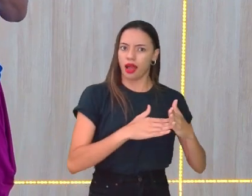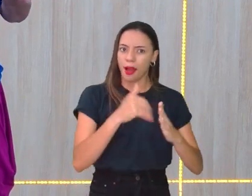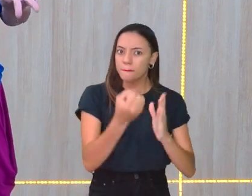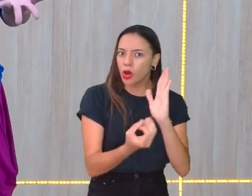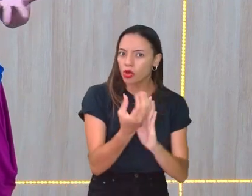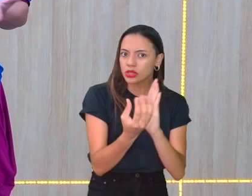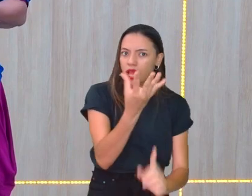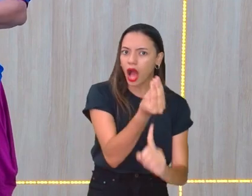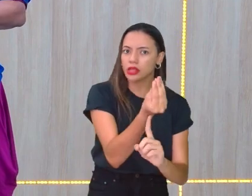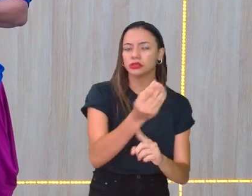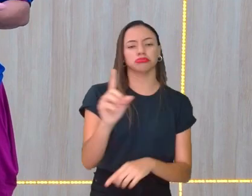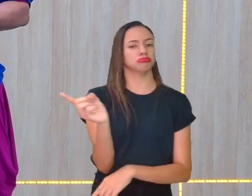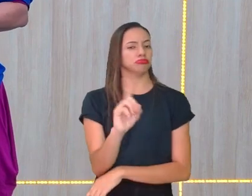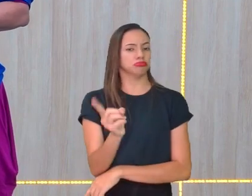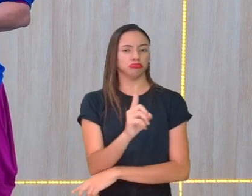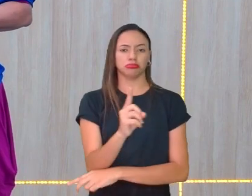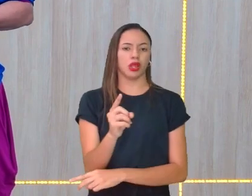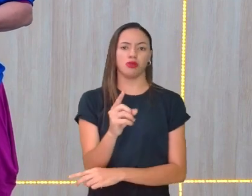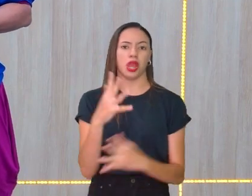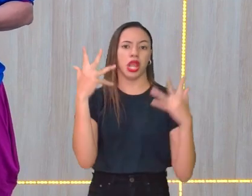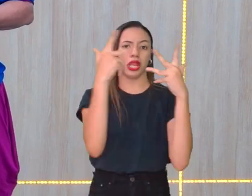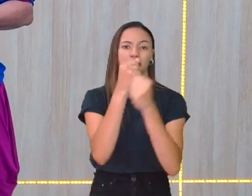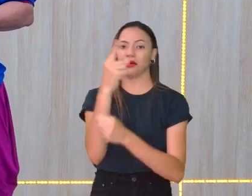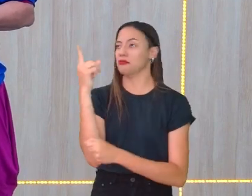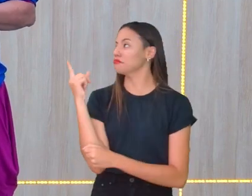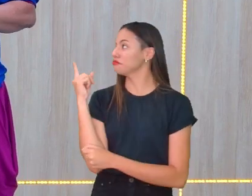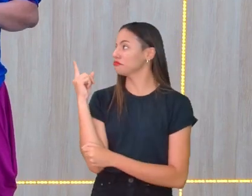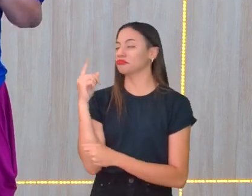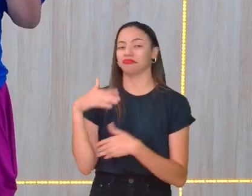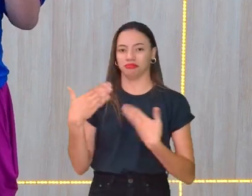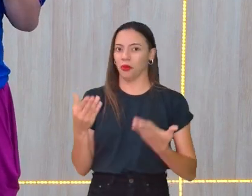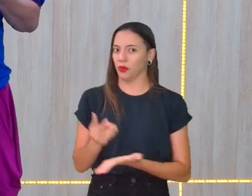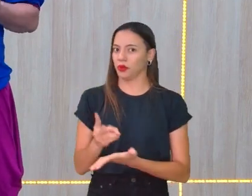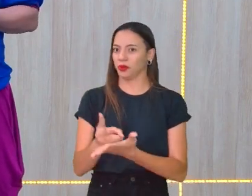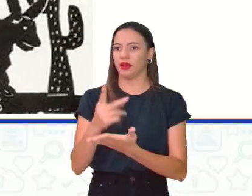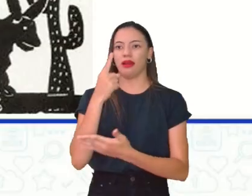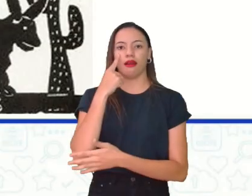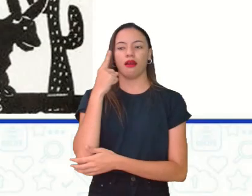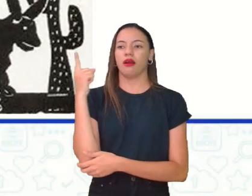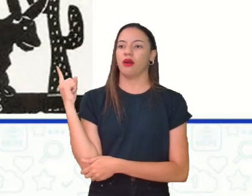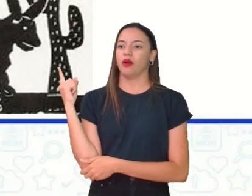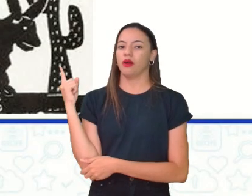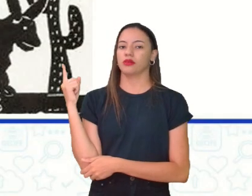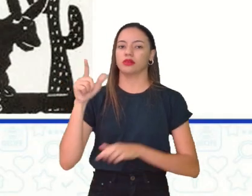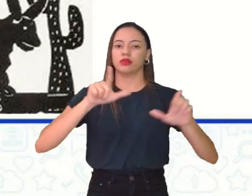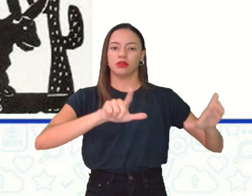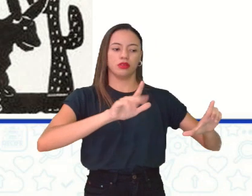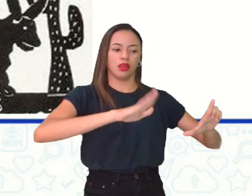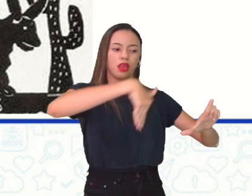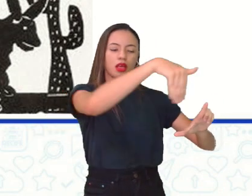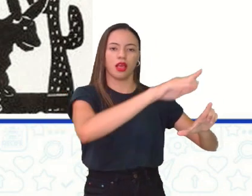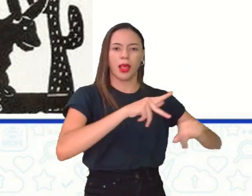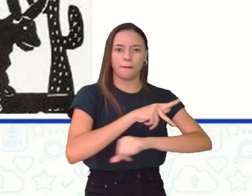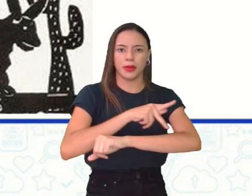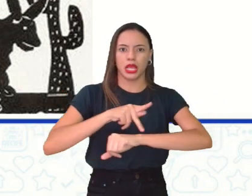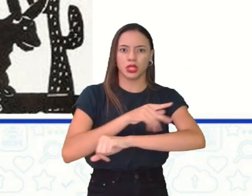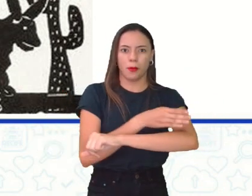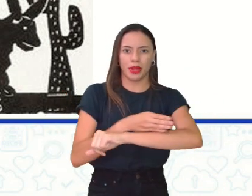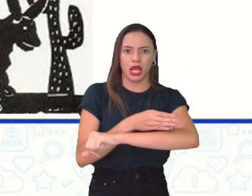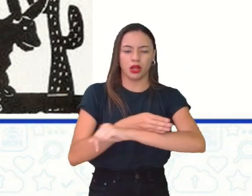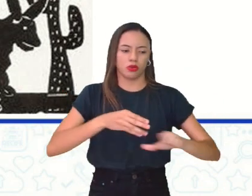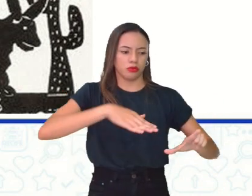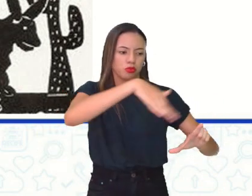tão belas, quanto essas que a gente viu aí. Vamos seguir? Aqui a gente está vendo uma xilogravura do nosso,